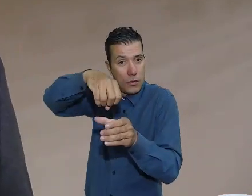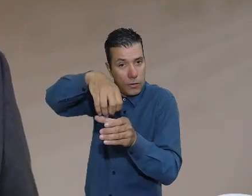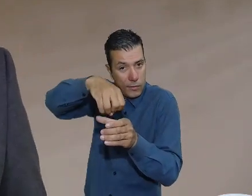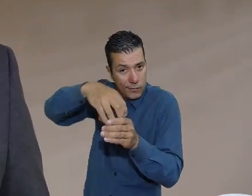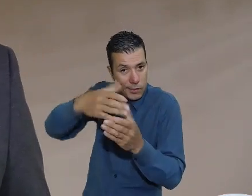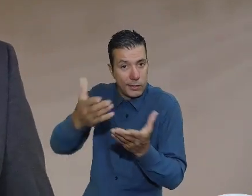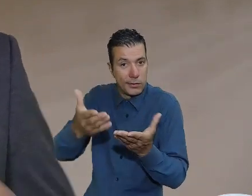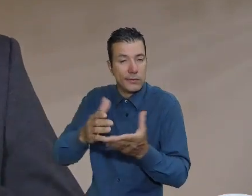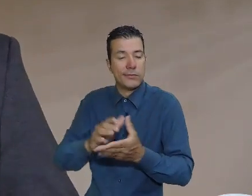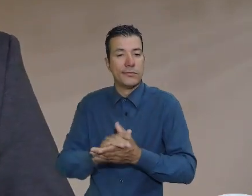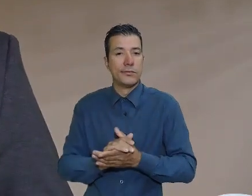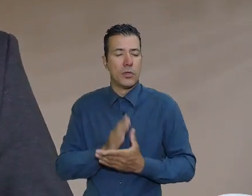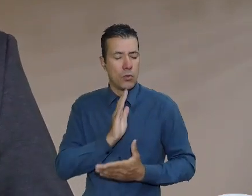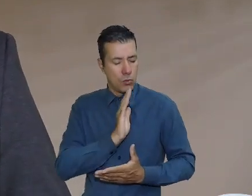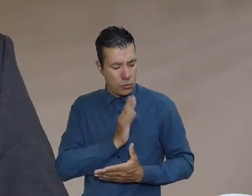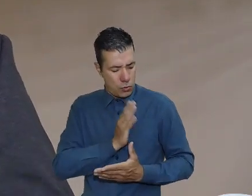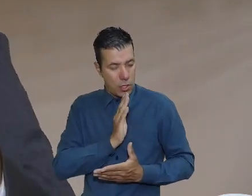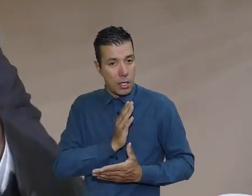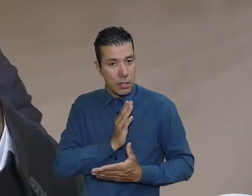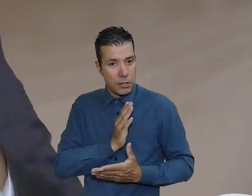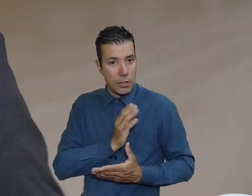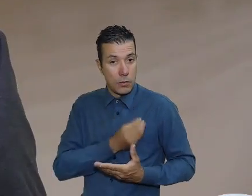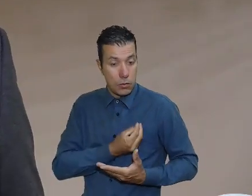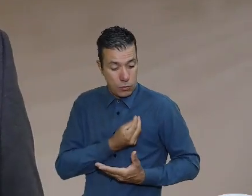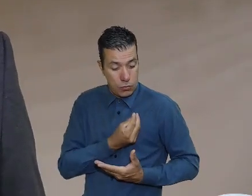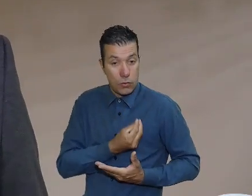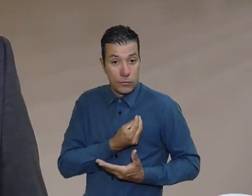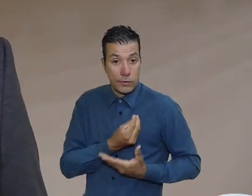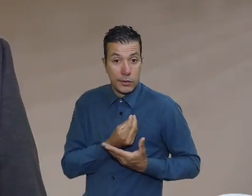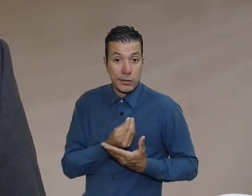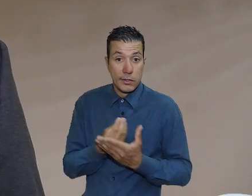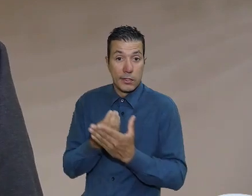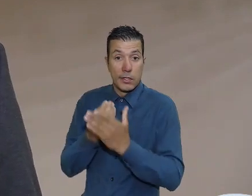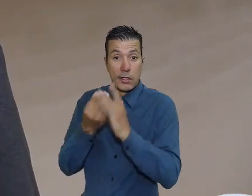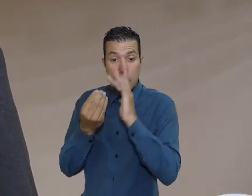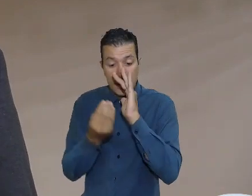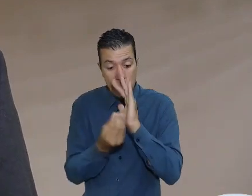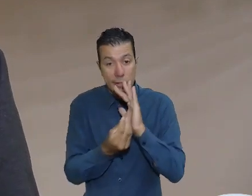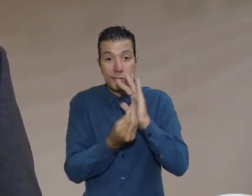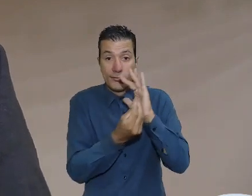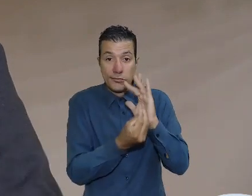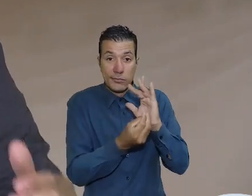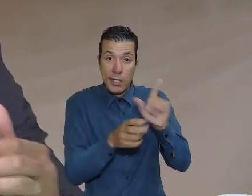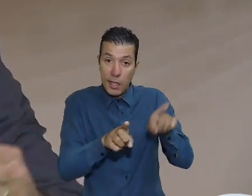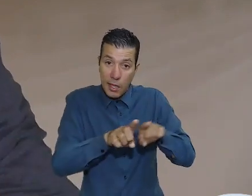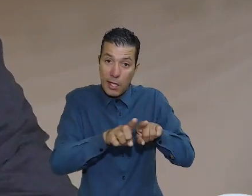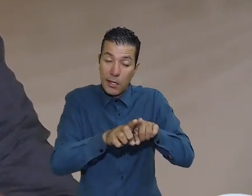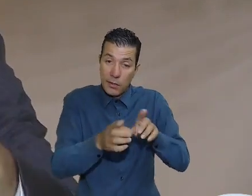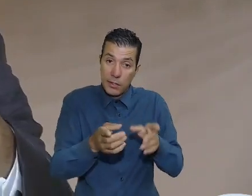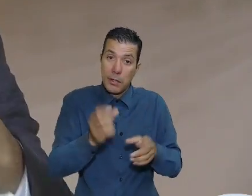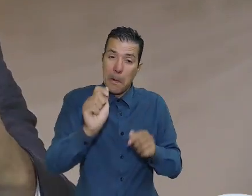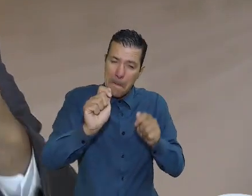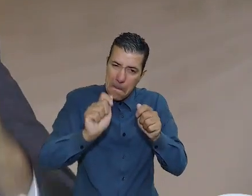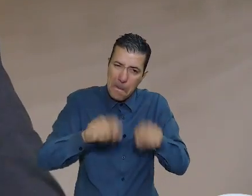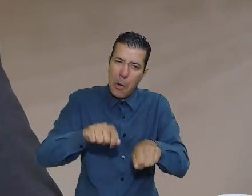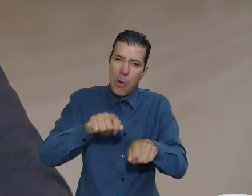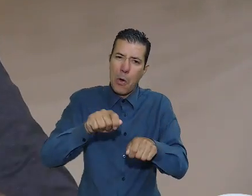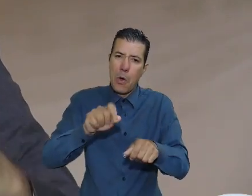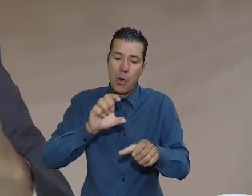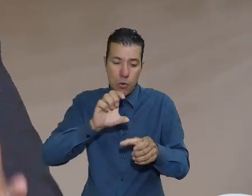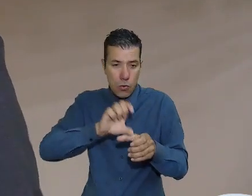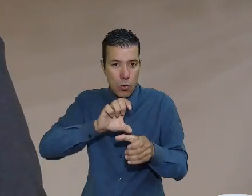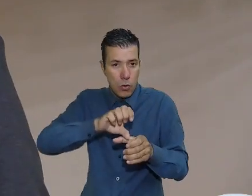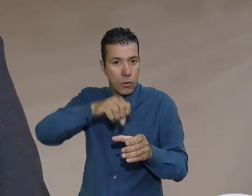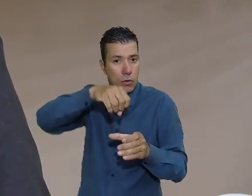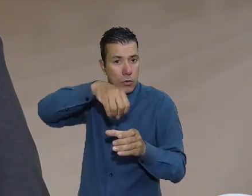ofertas a Ele. O nosso coração é uma oferta que você pode oferecer também. E quem sabe, você também pode aí devolver